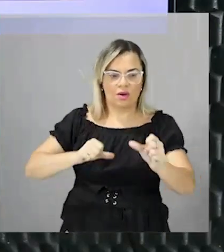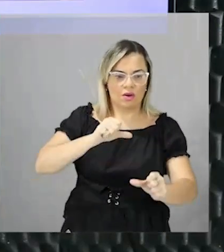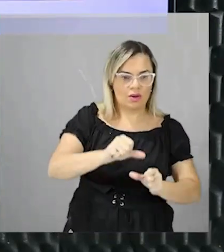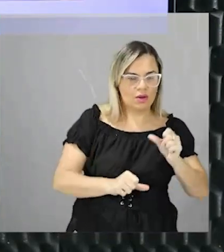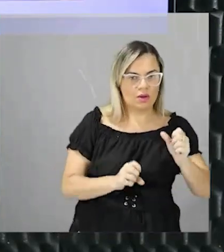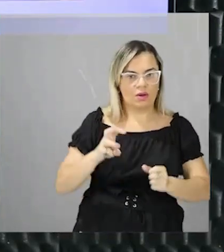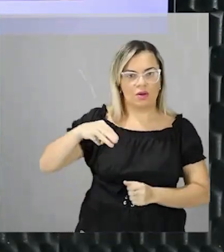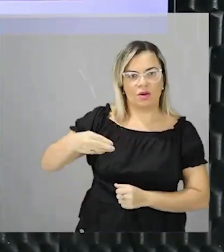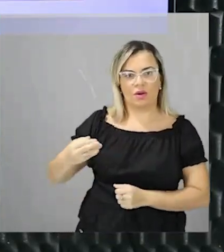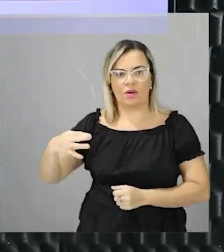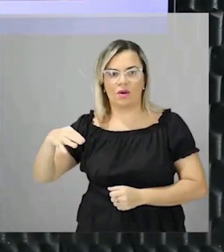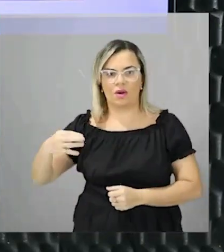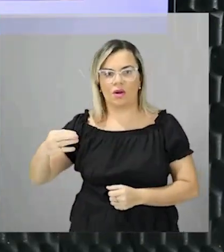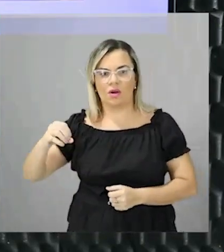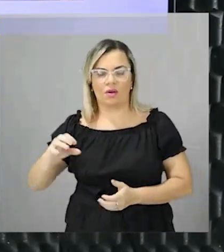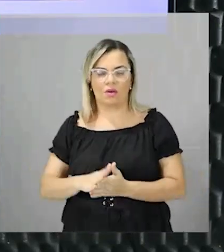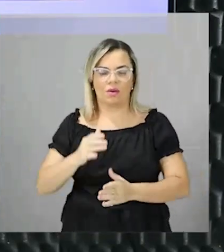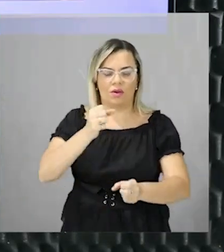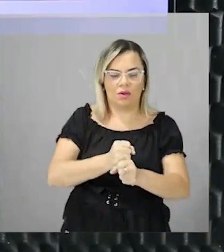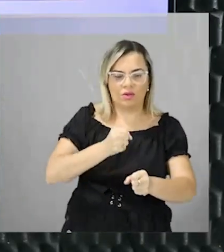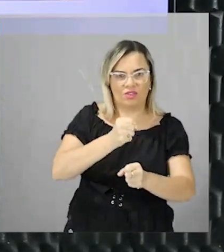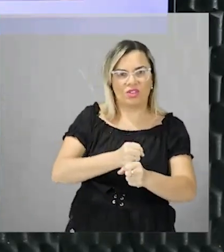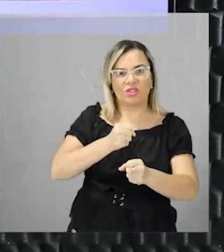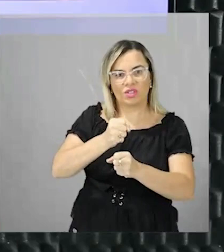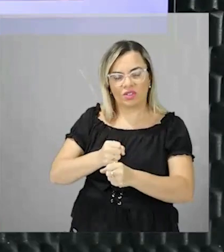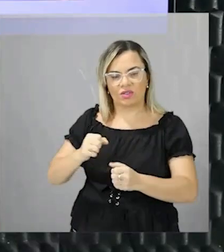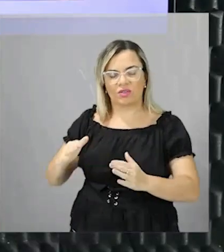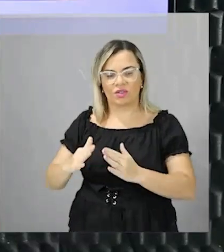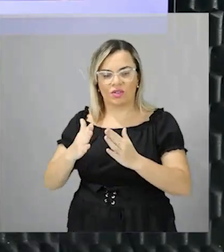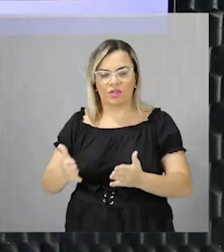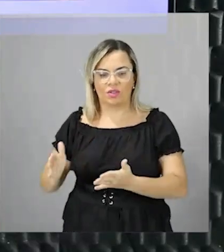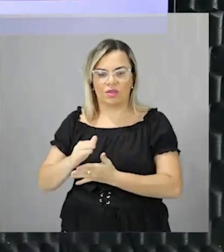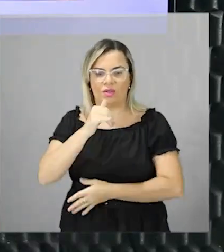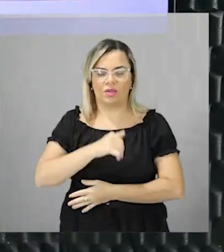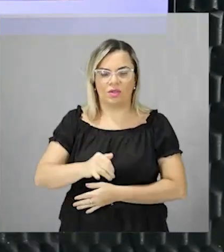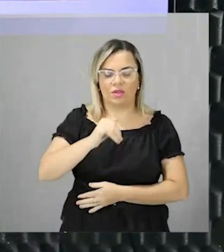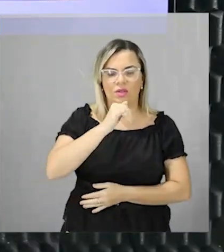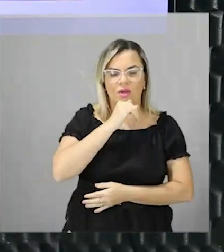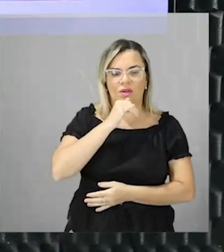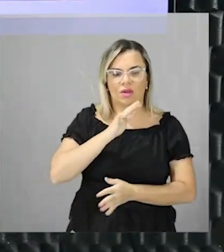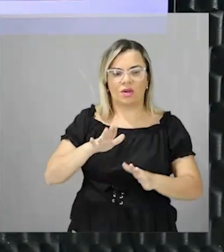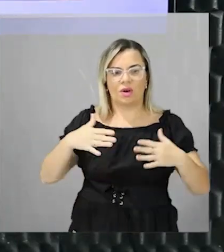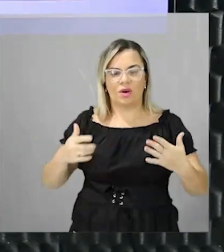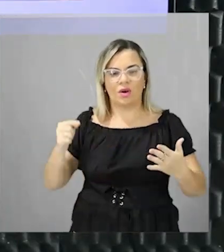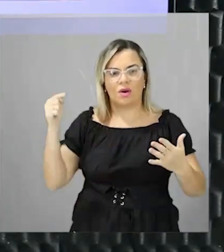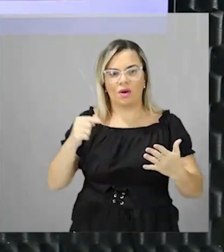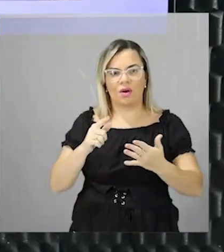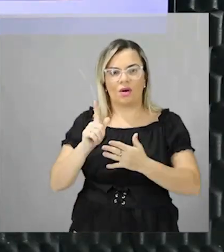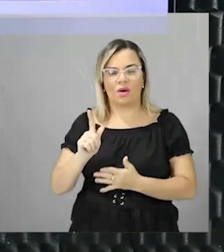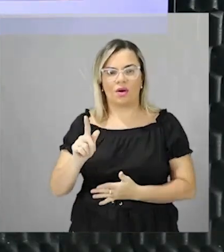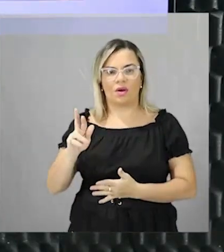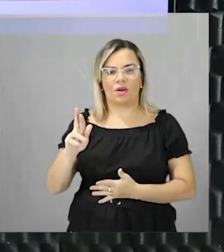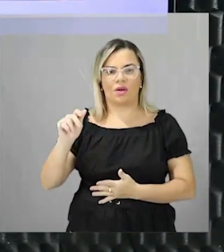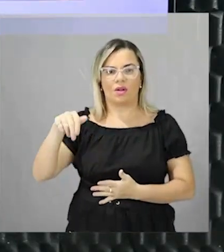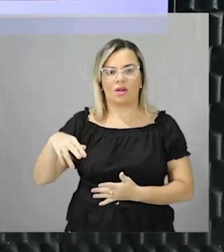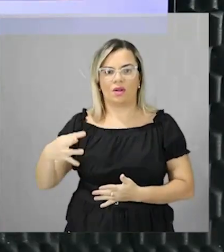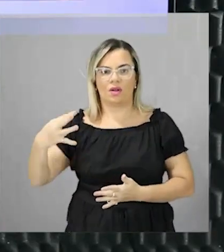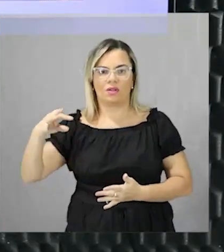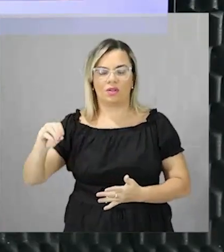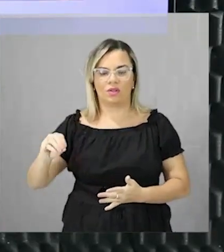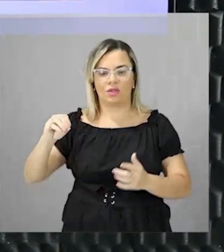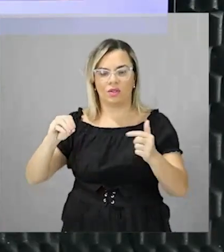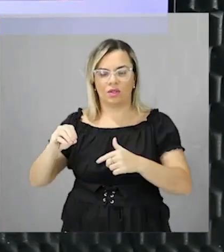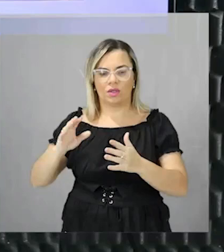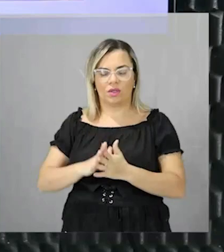utilizada na construção civil. Um exemplo de rocha magmática, por exemplo, o granito. Tá certo? O granito é uma rocha magmática. Quando